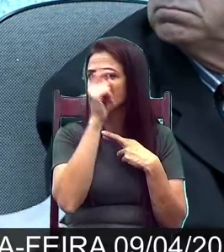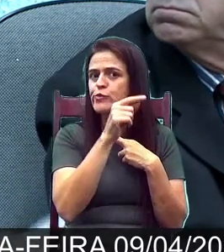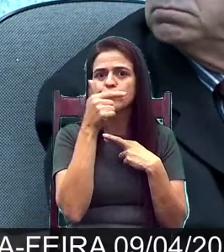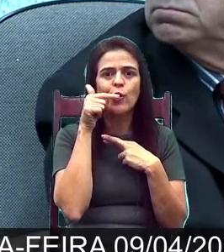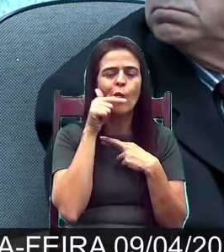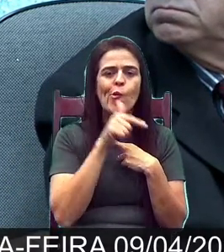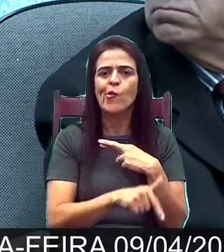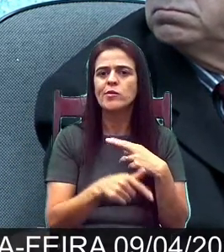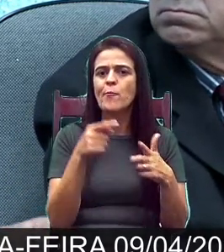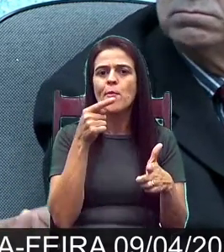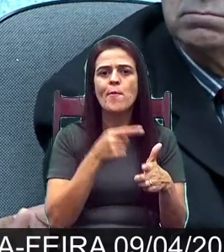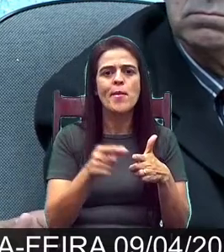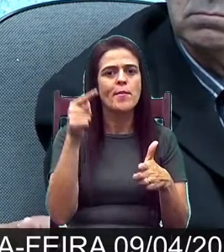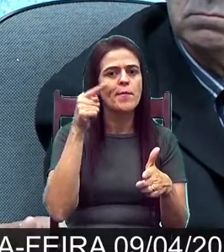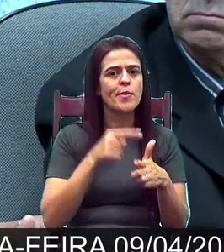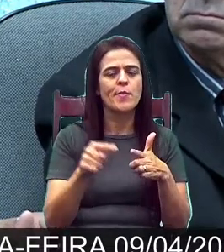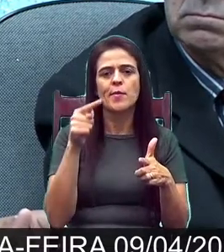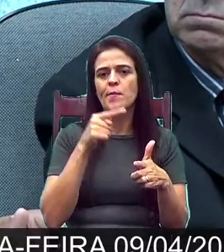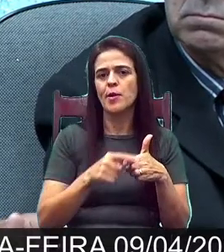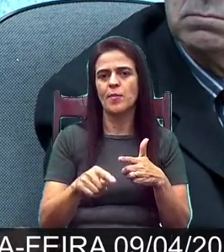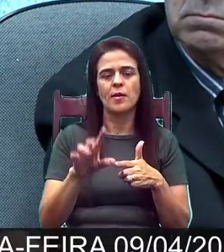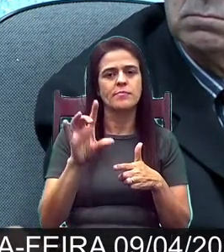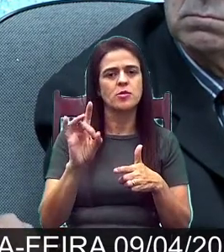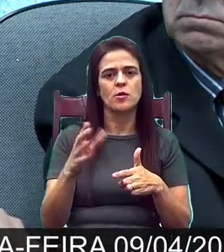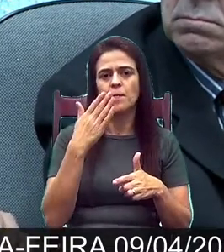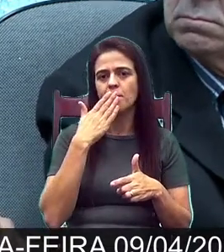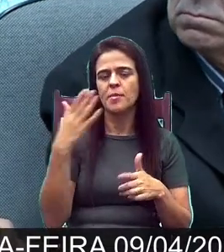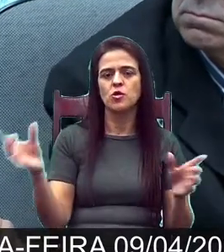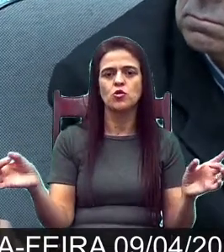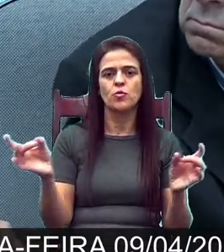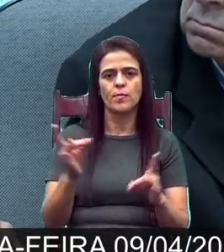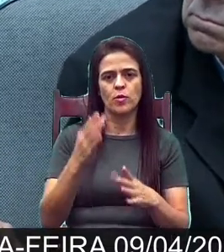diversos transtornos. É só essa indicação.